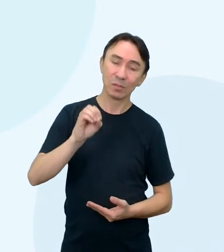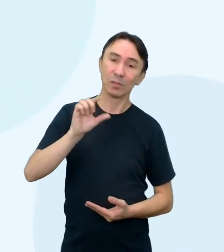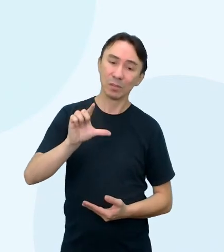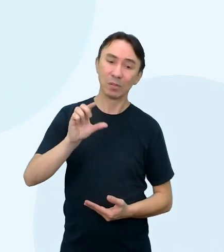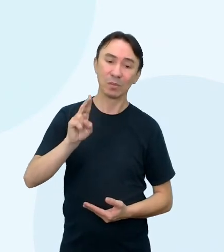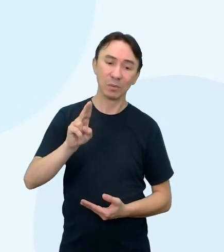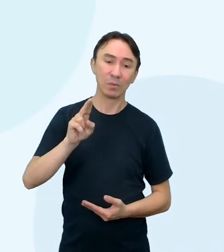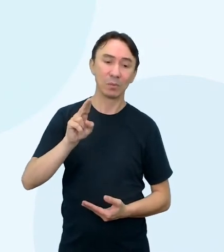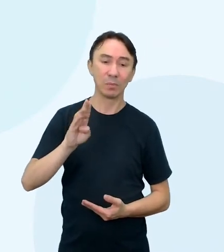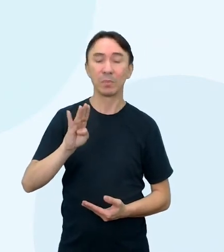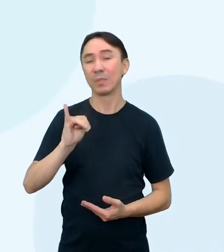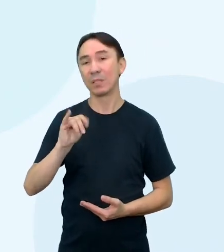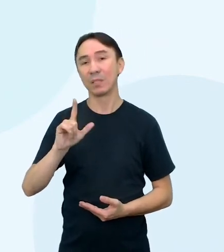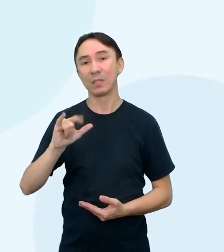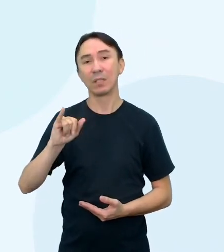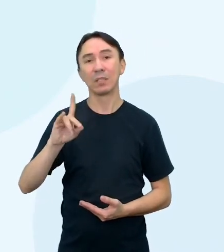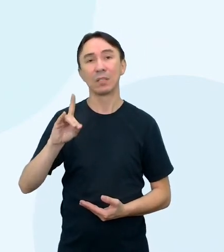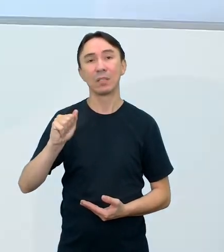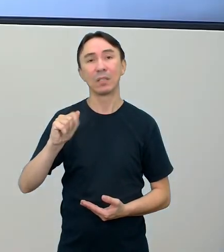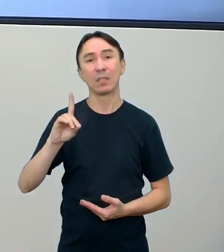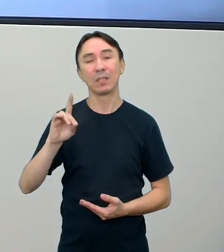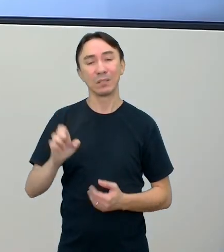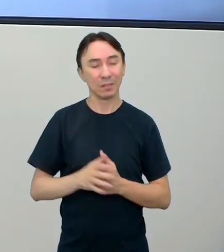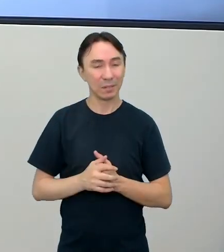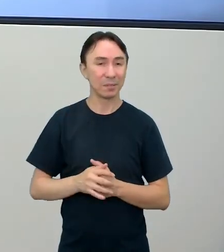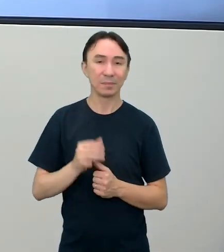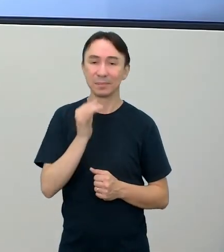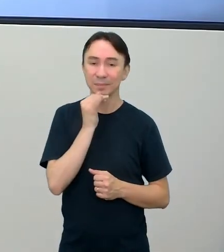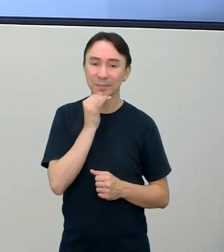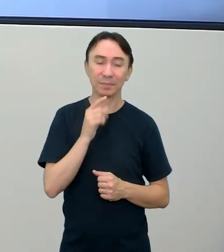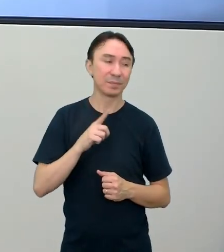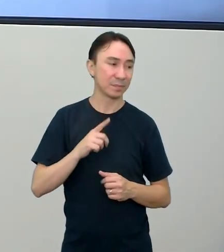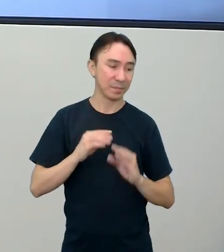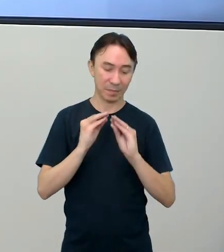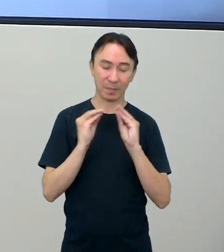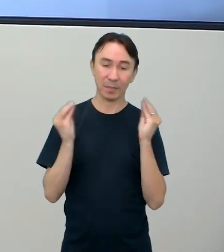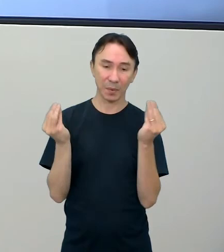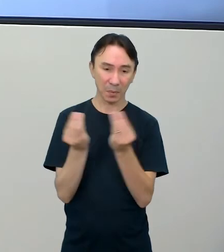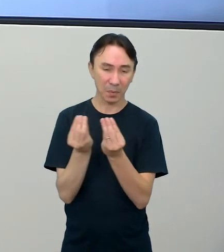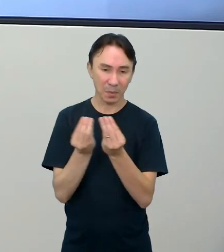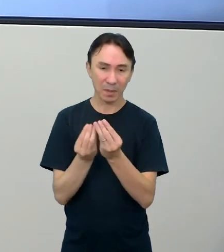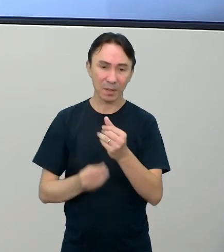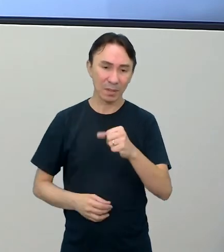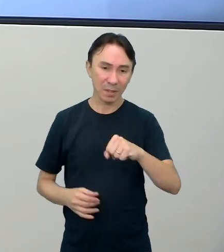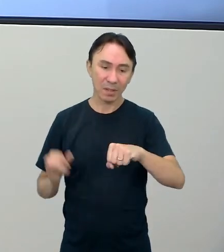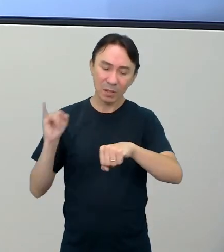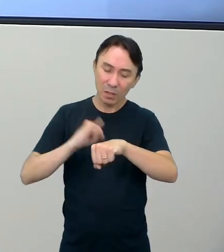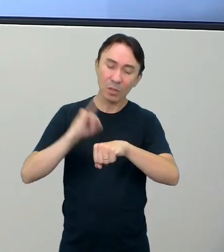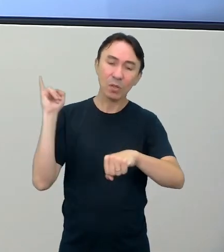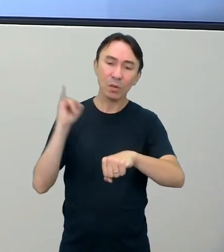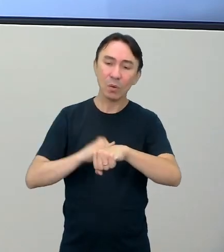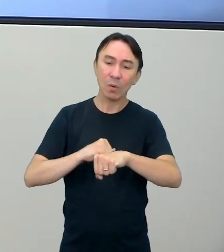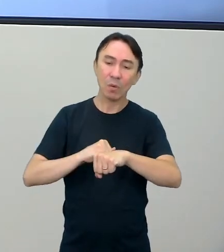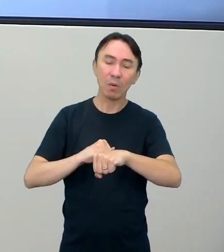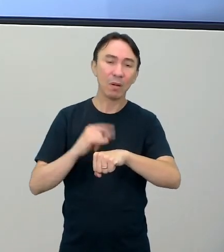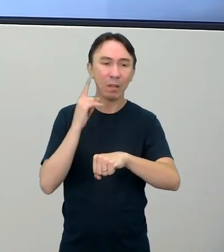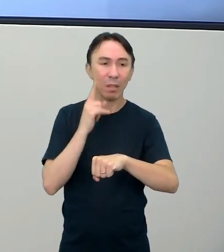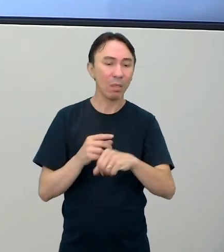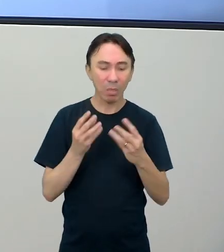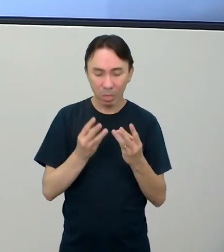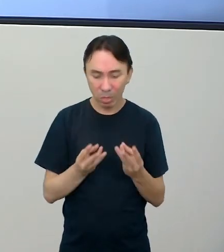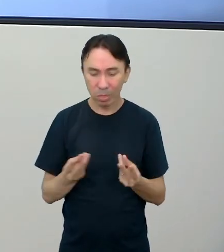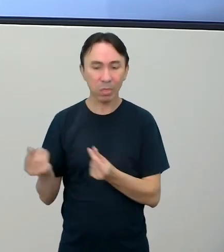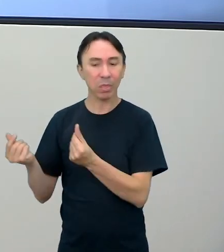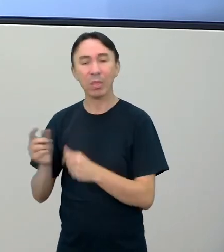ali substâncias que são caracterizadas como substâncias iônicas, por que elas não se dissolvem como o sal que a gente observa?